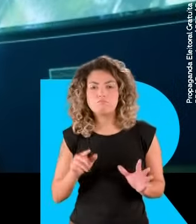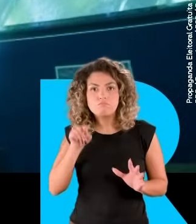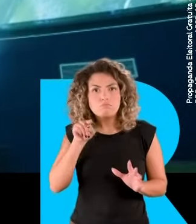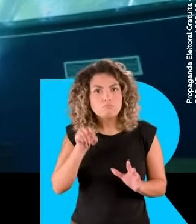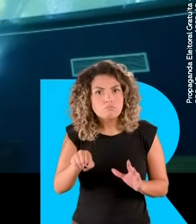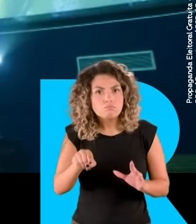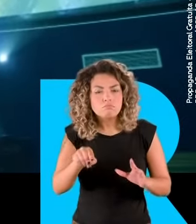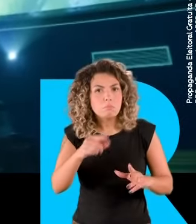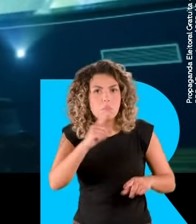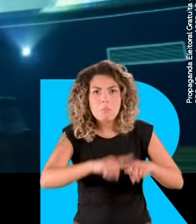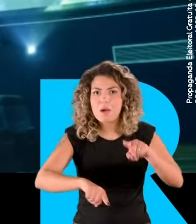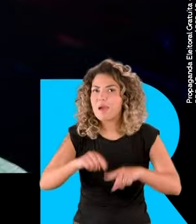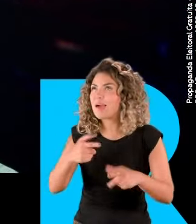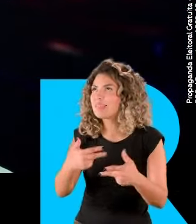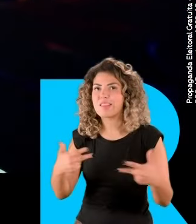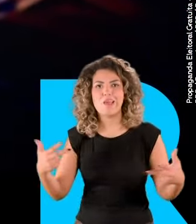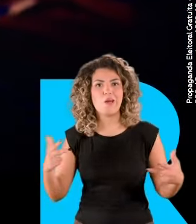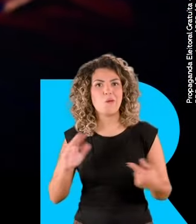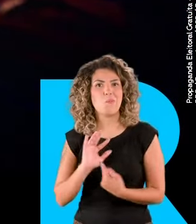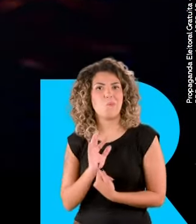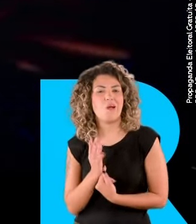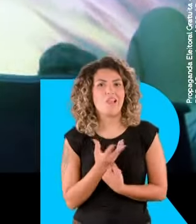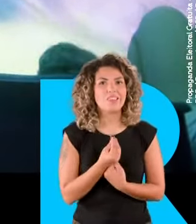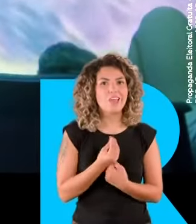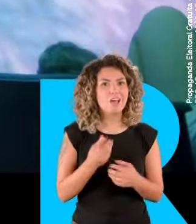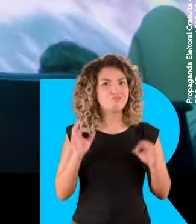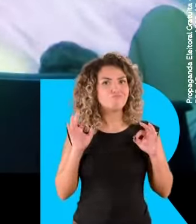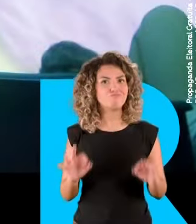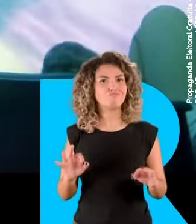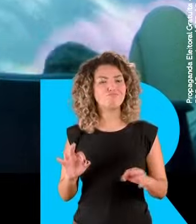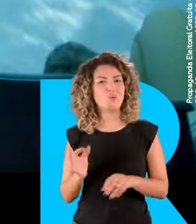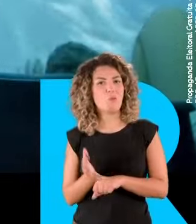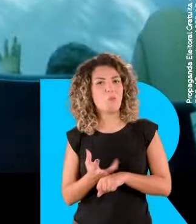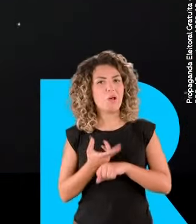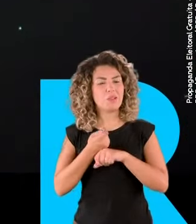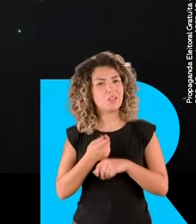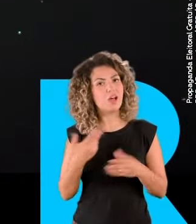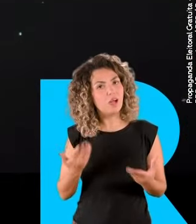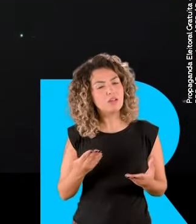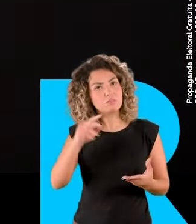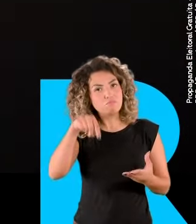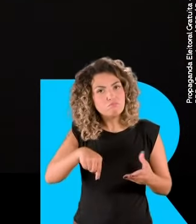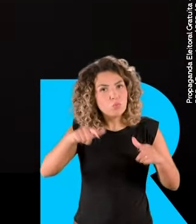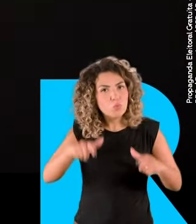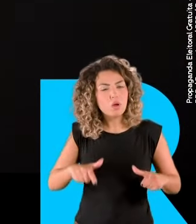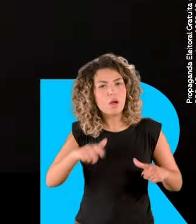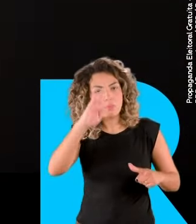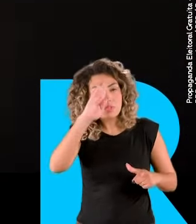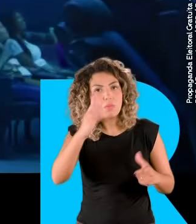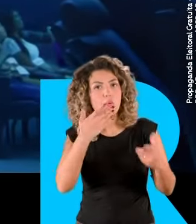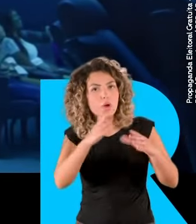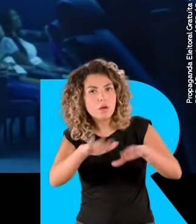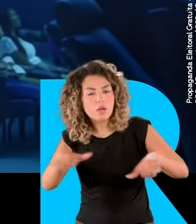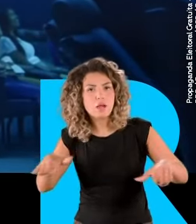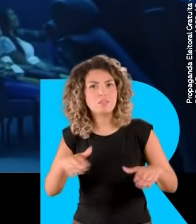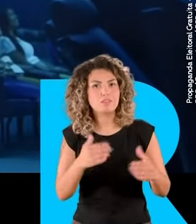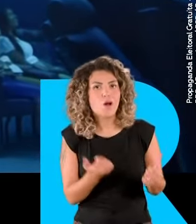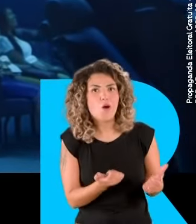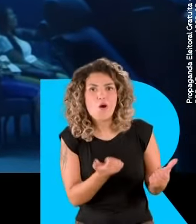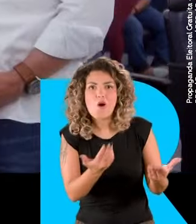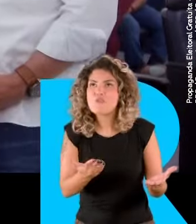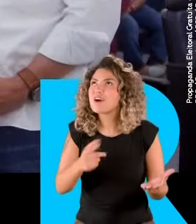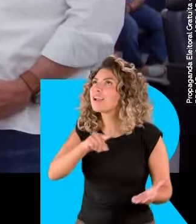nenhum. Um equipamento dessa natureza, dessa qualidade, aqui em Parelheiros, para trazer para esses alunos, essas crianças, essas pessoas